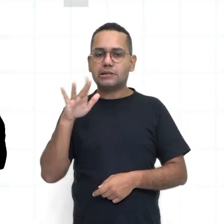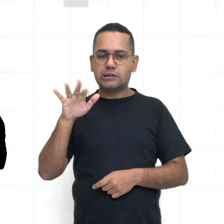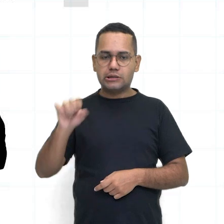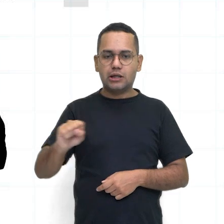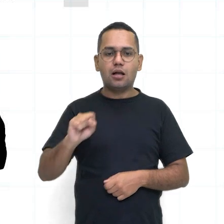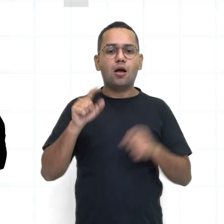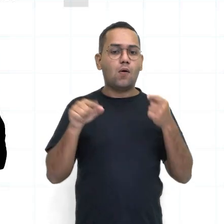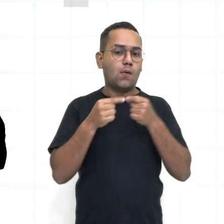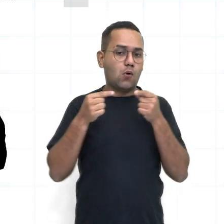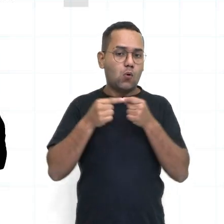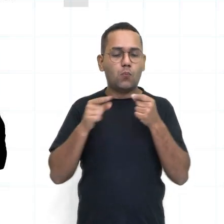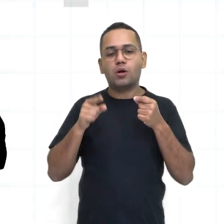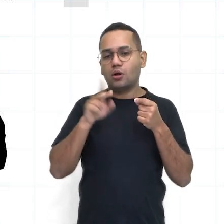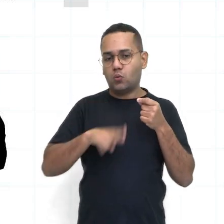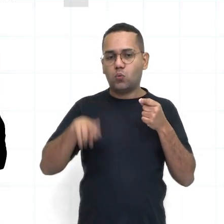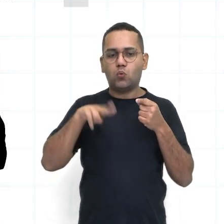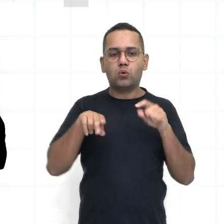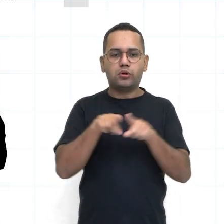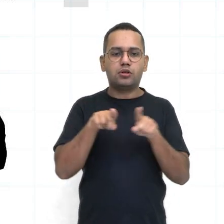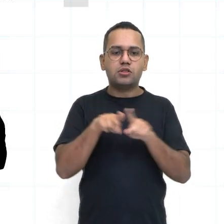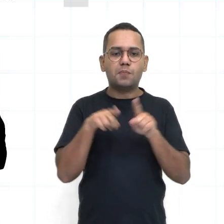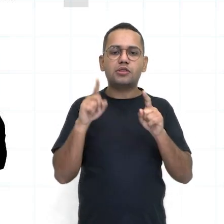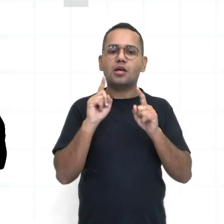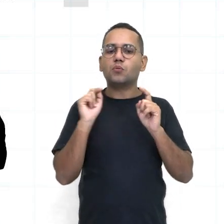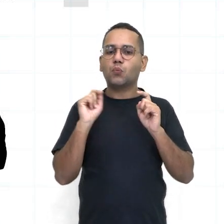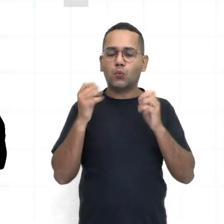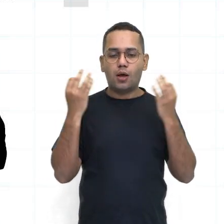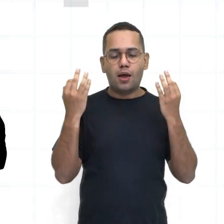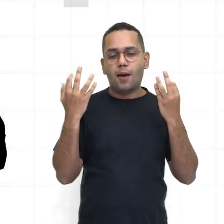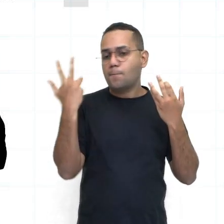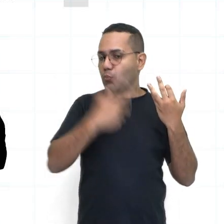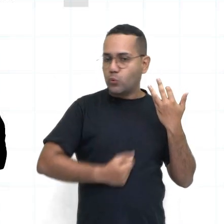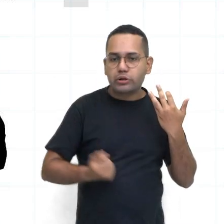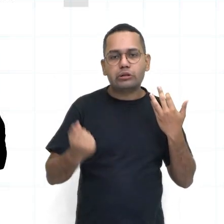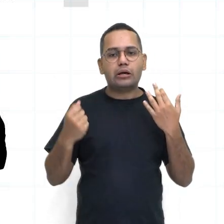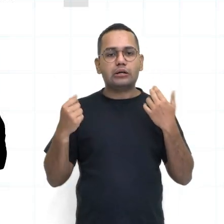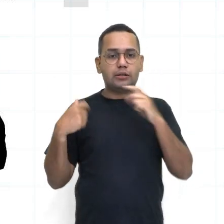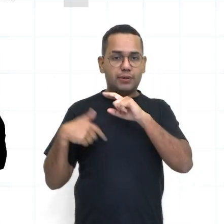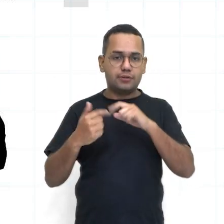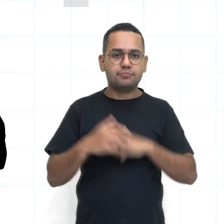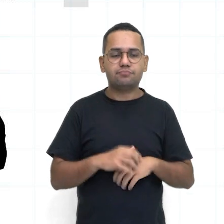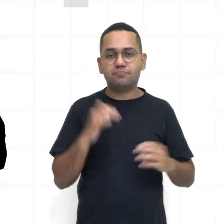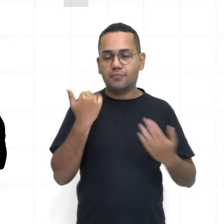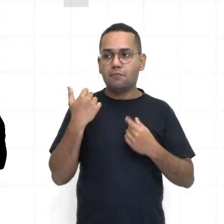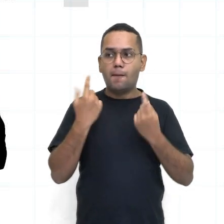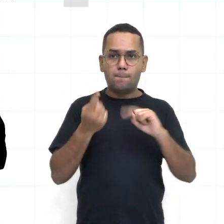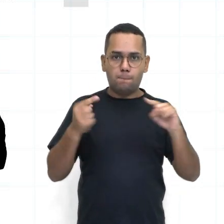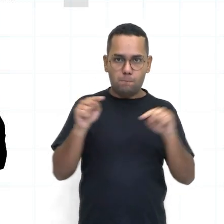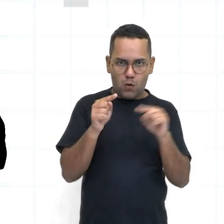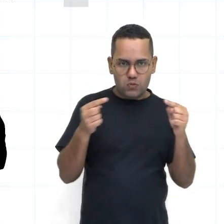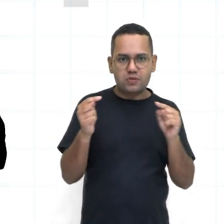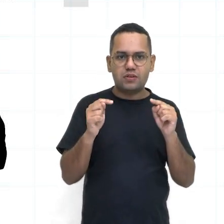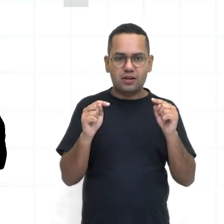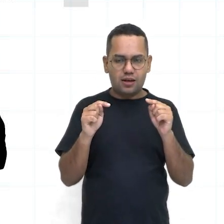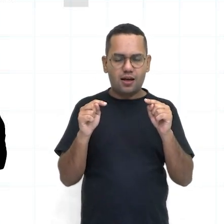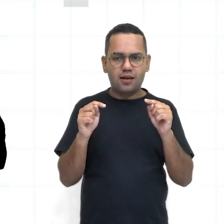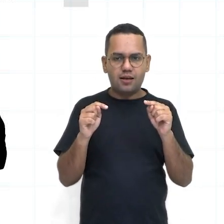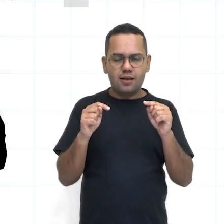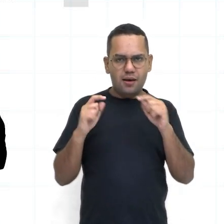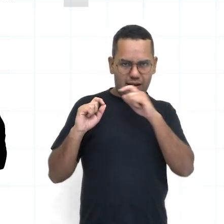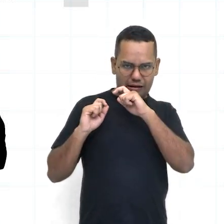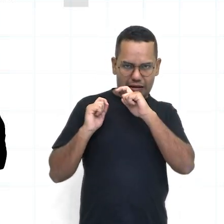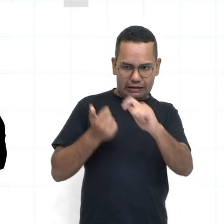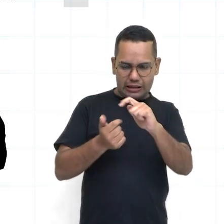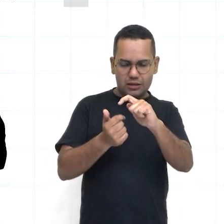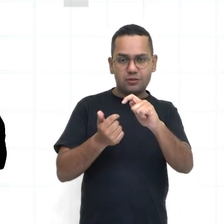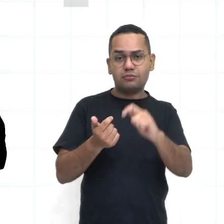estética refinada e a tradição. A música clássica está presente.